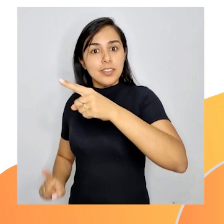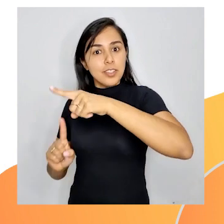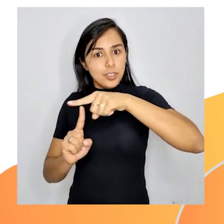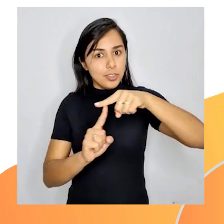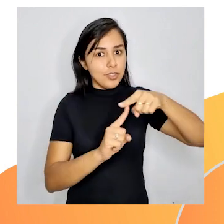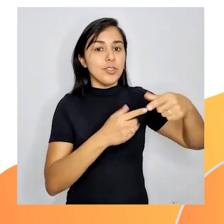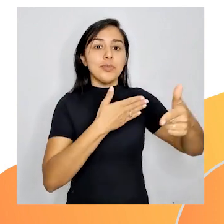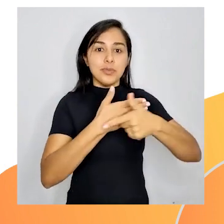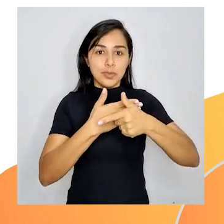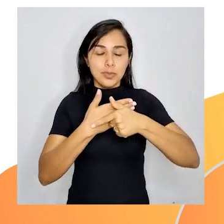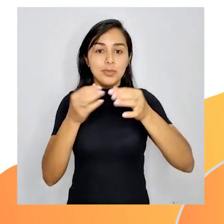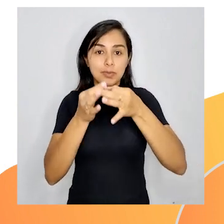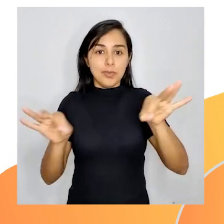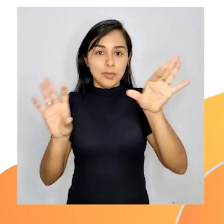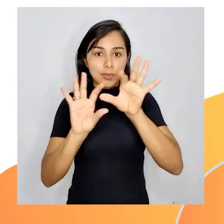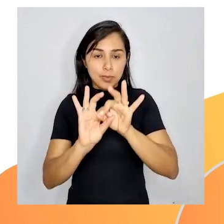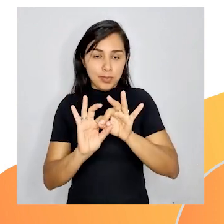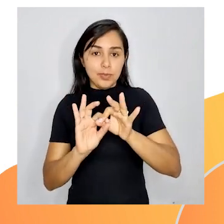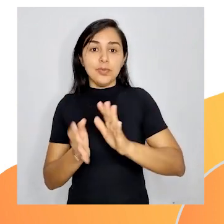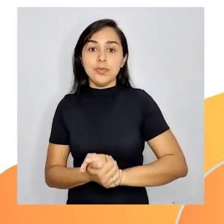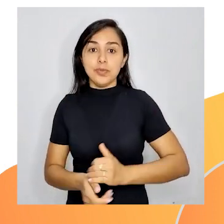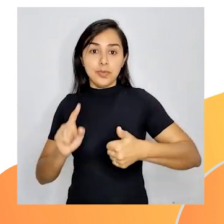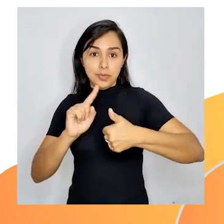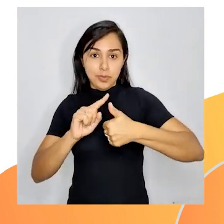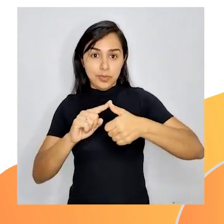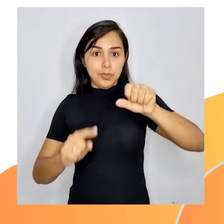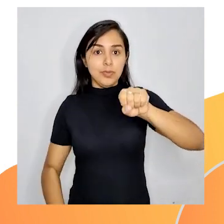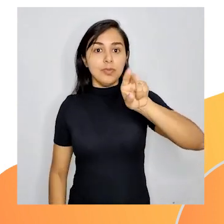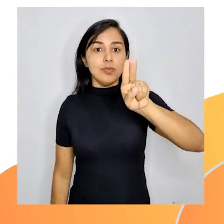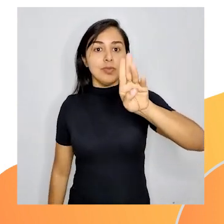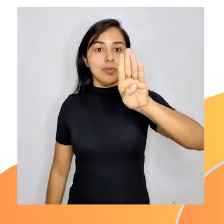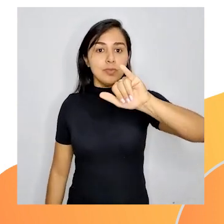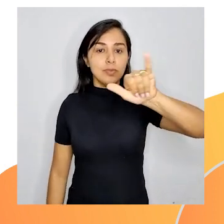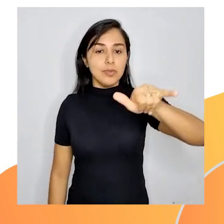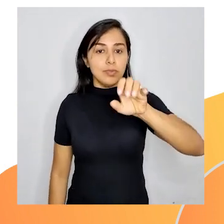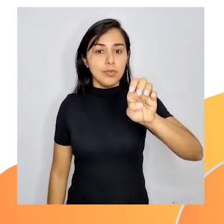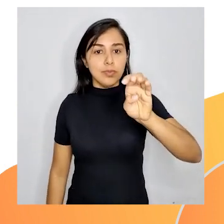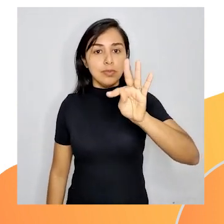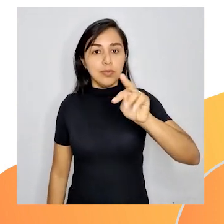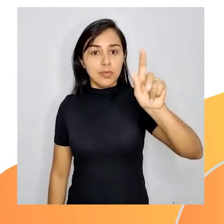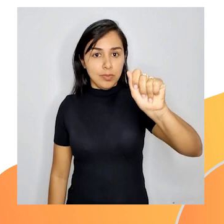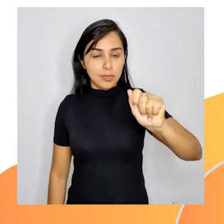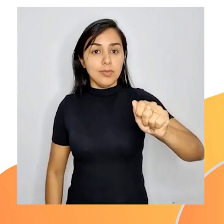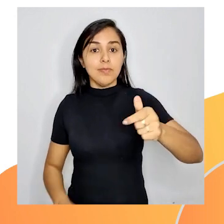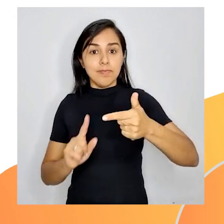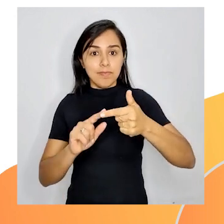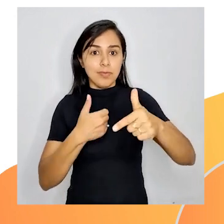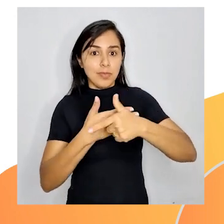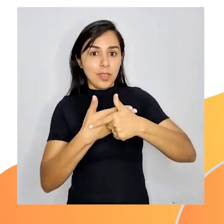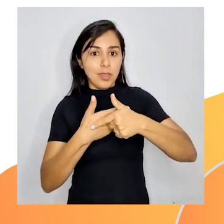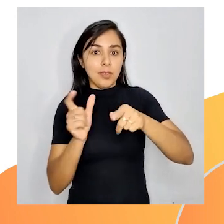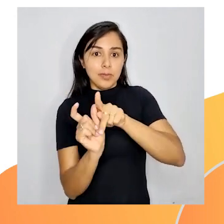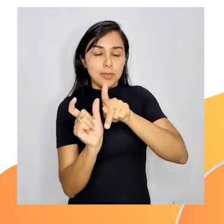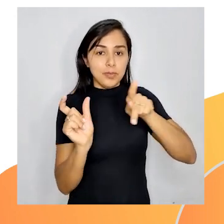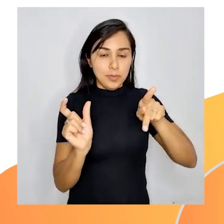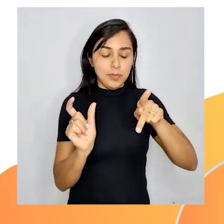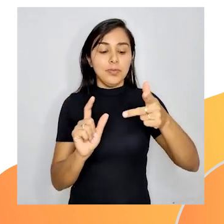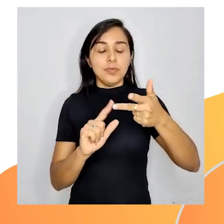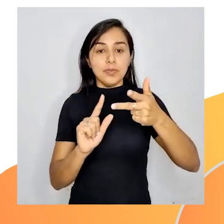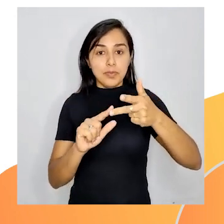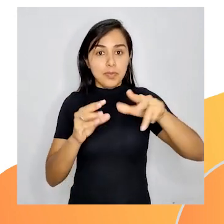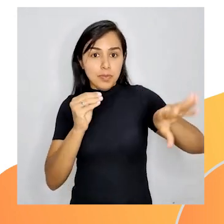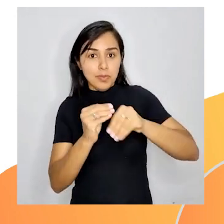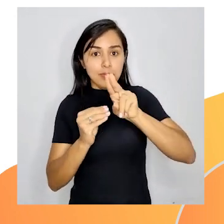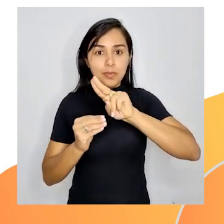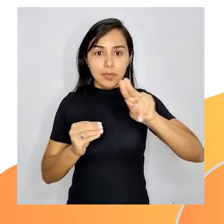de classificação, que são elas: subjetiva, predicativa, completiva nominal,